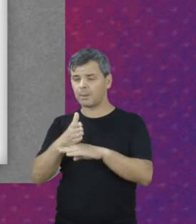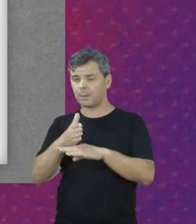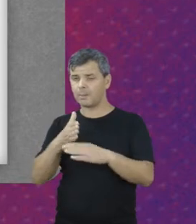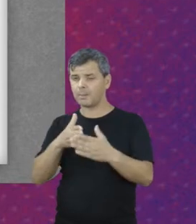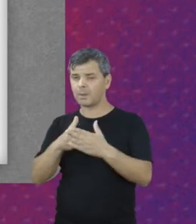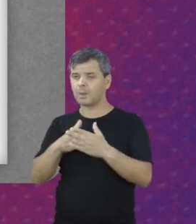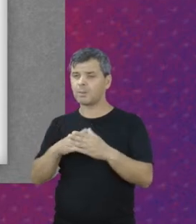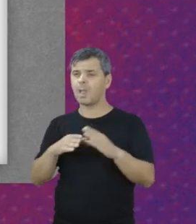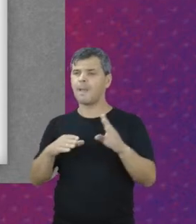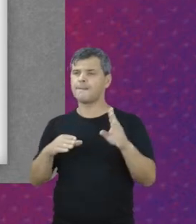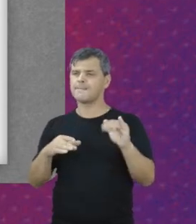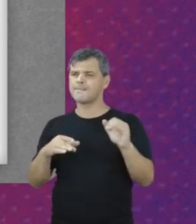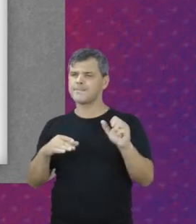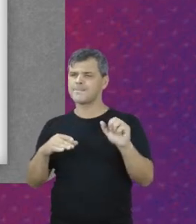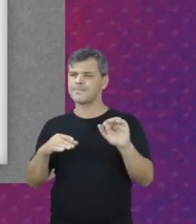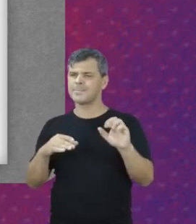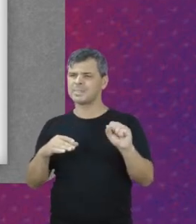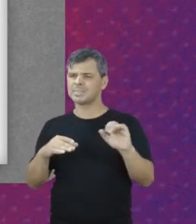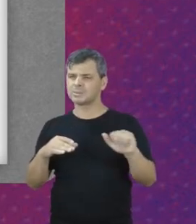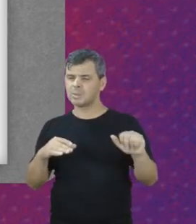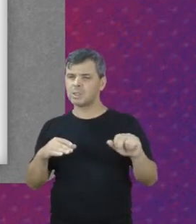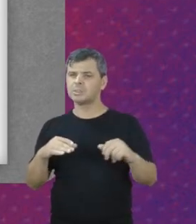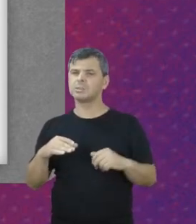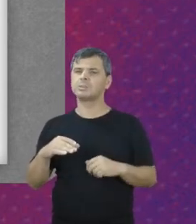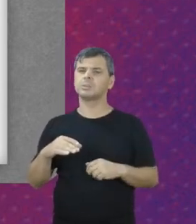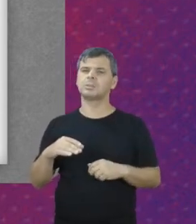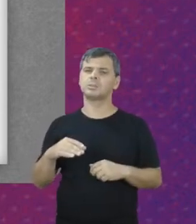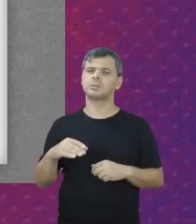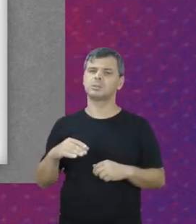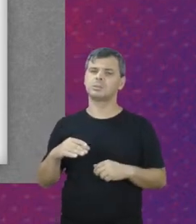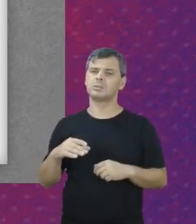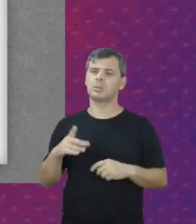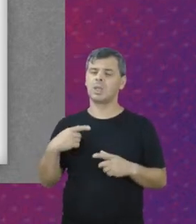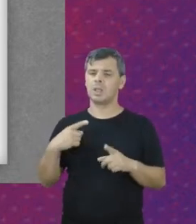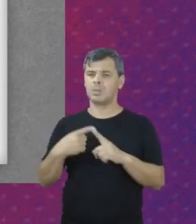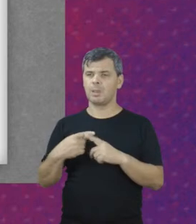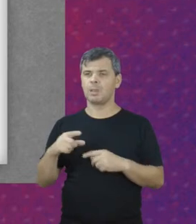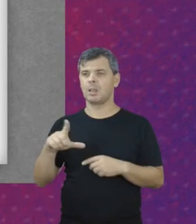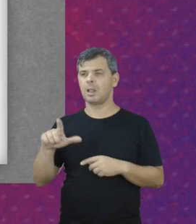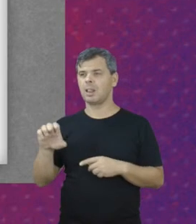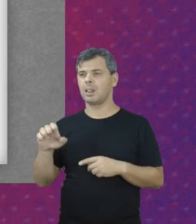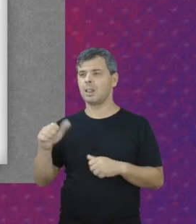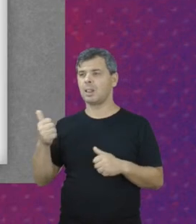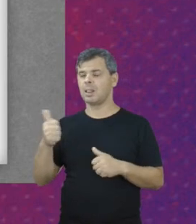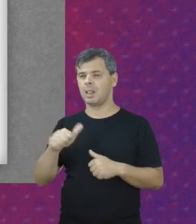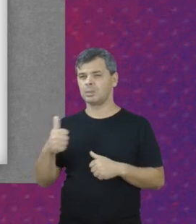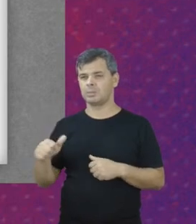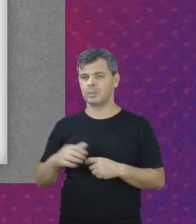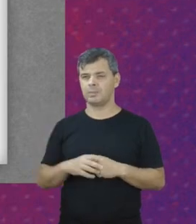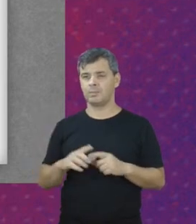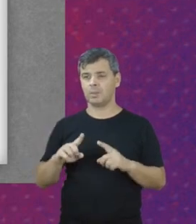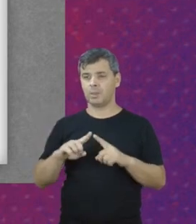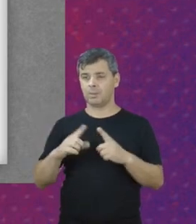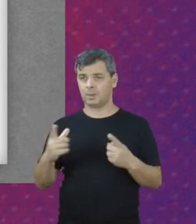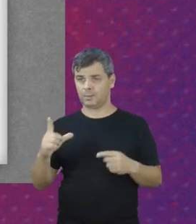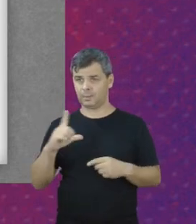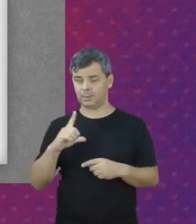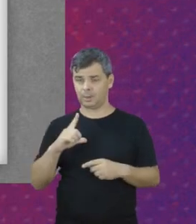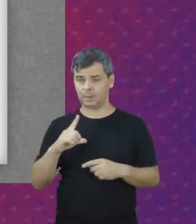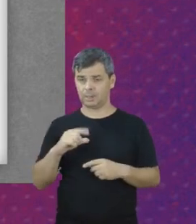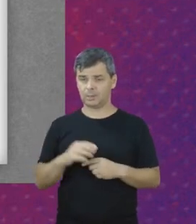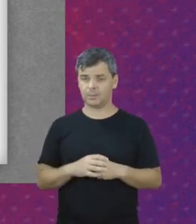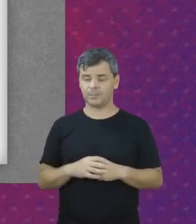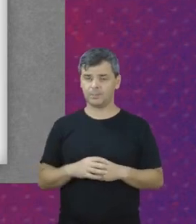que as bissexuais, as transexuais, né, e as lésbicas. Quando a gente fala também